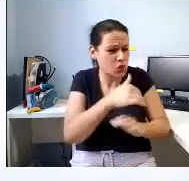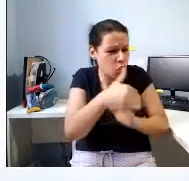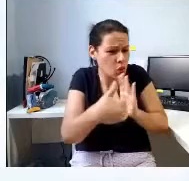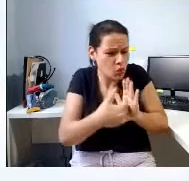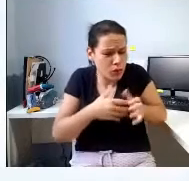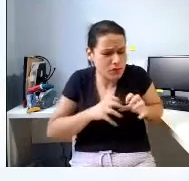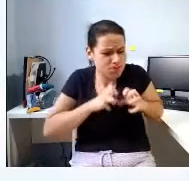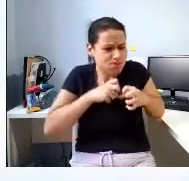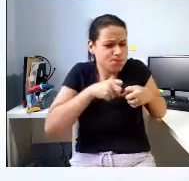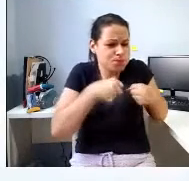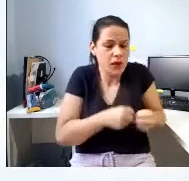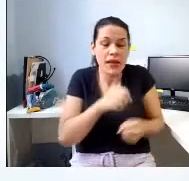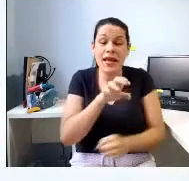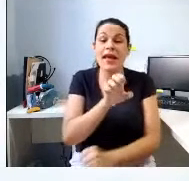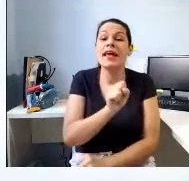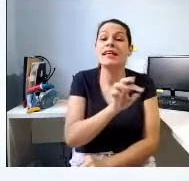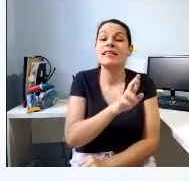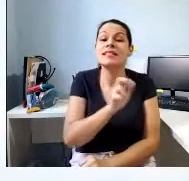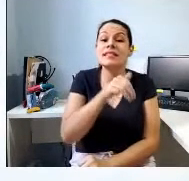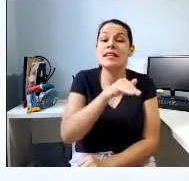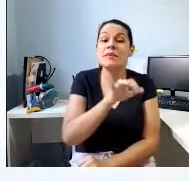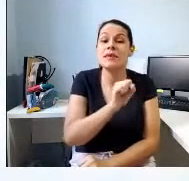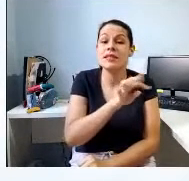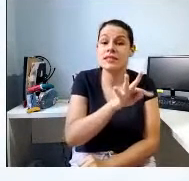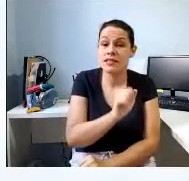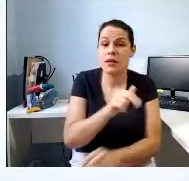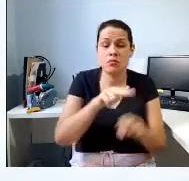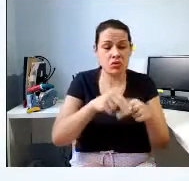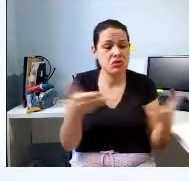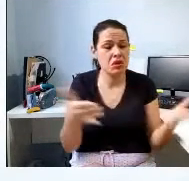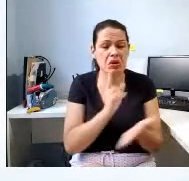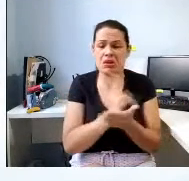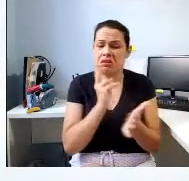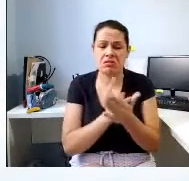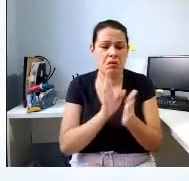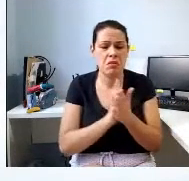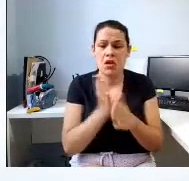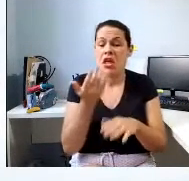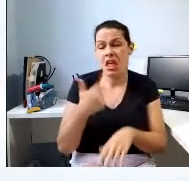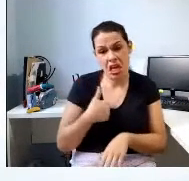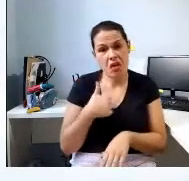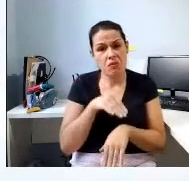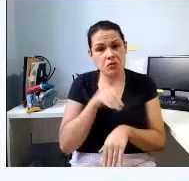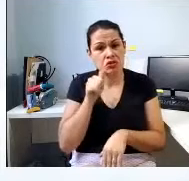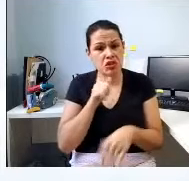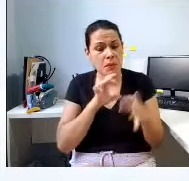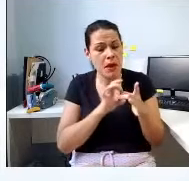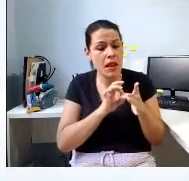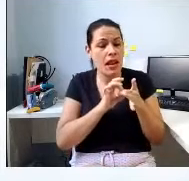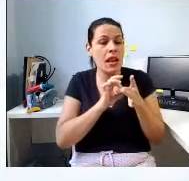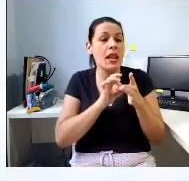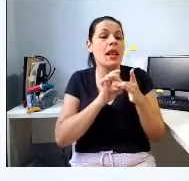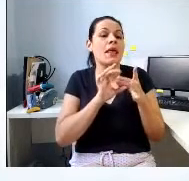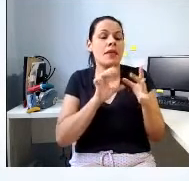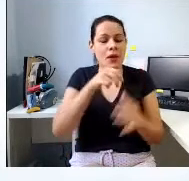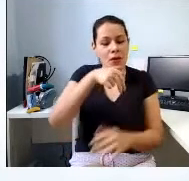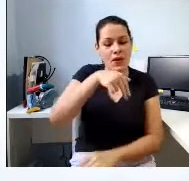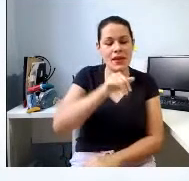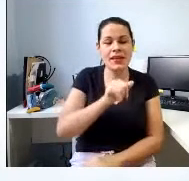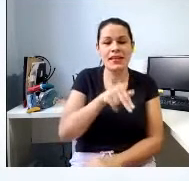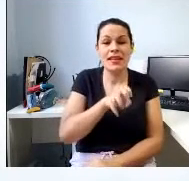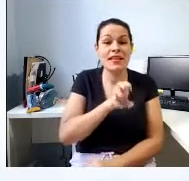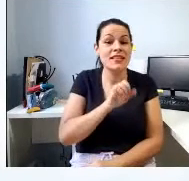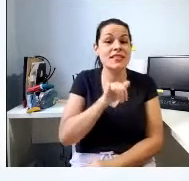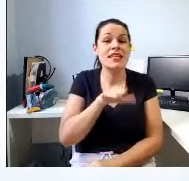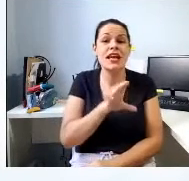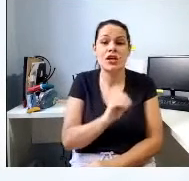mais forte. Imagine hoje. Então, o PT é um partido que eu vou chamar de liberal keynesiano. Toda a agenda política